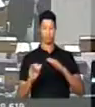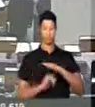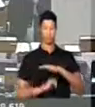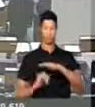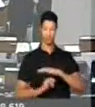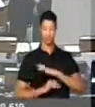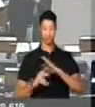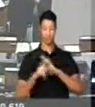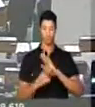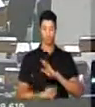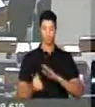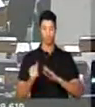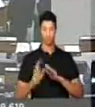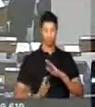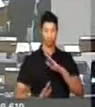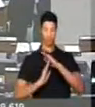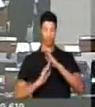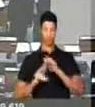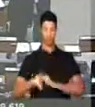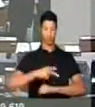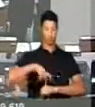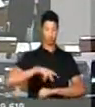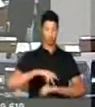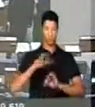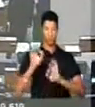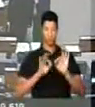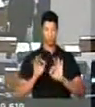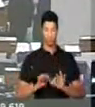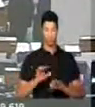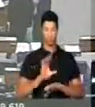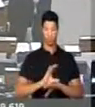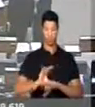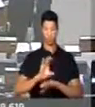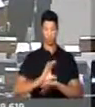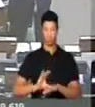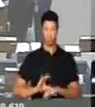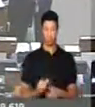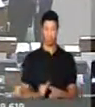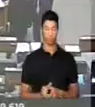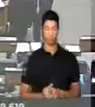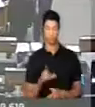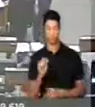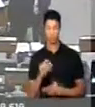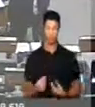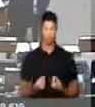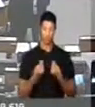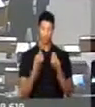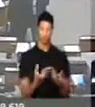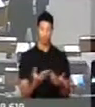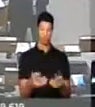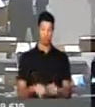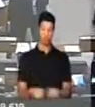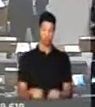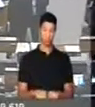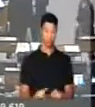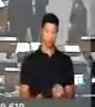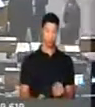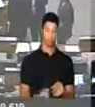institucional que restabelece o país à ordem de sua constitucionalidade, que dá